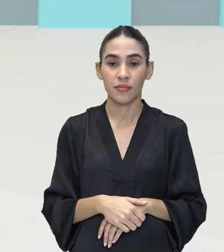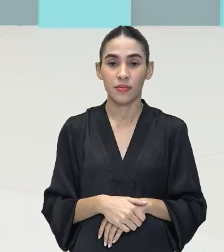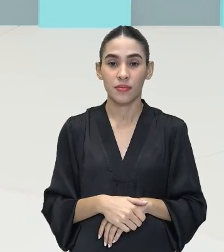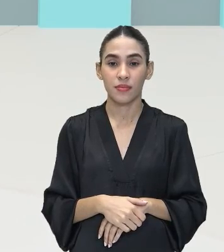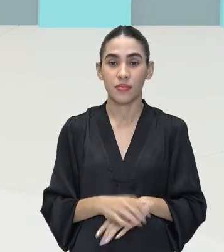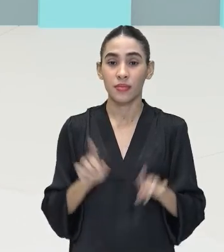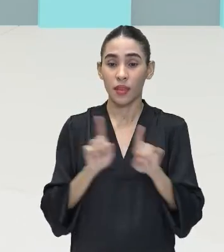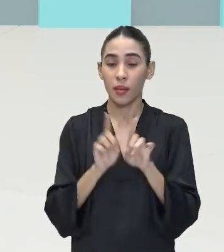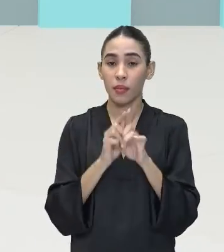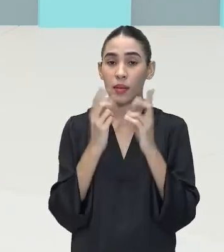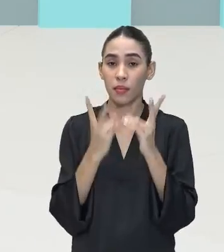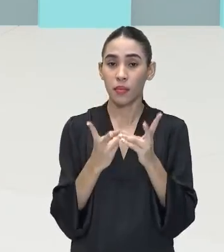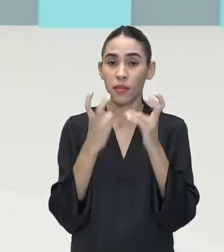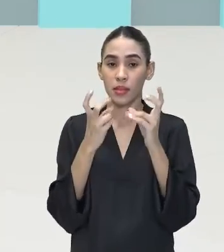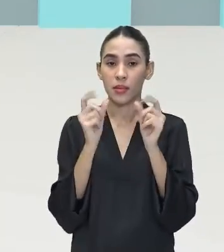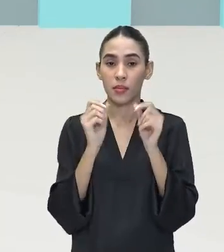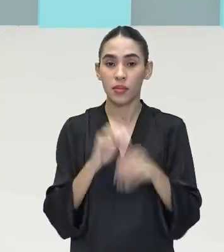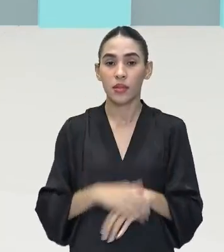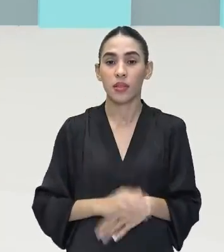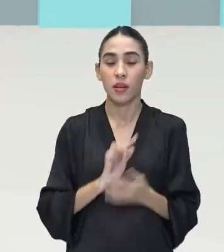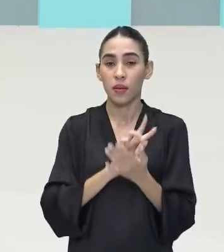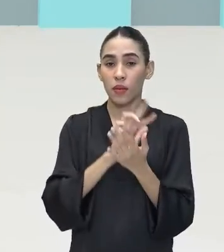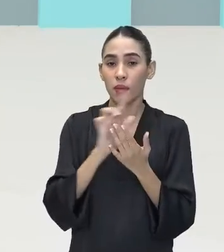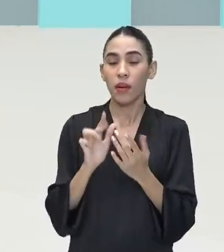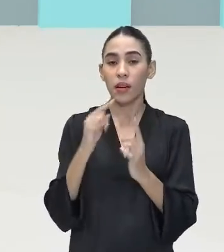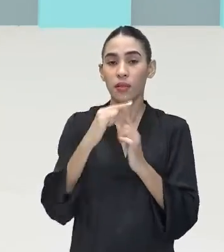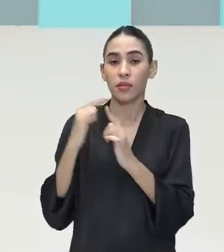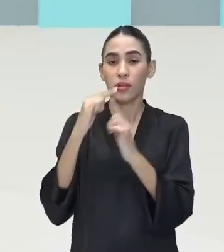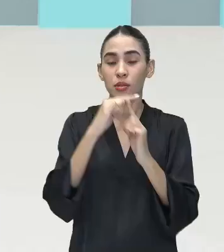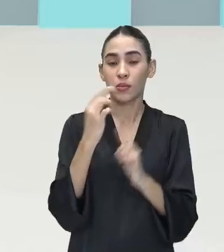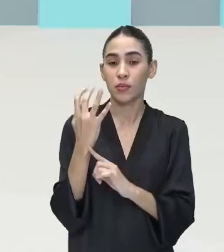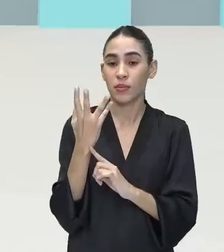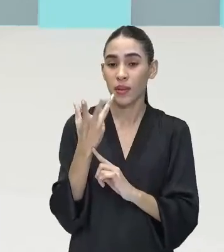podemos ver também várias obras de arte aqui.